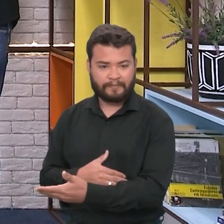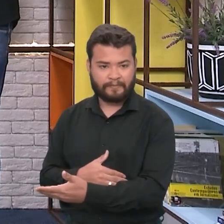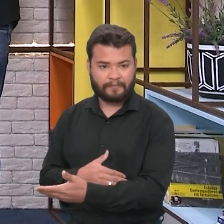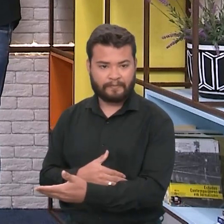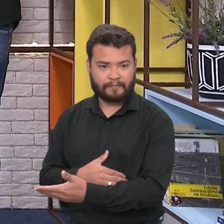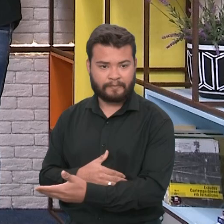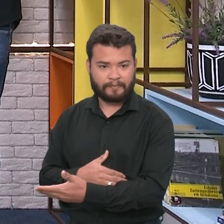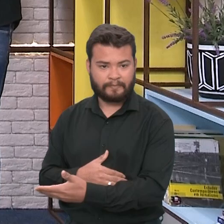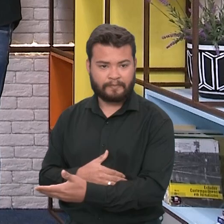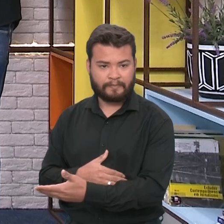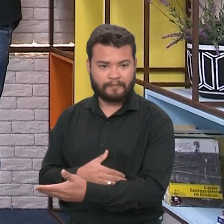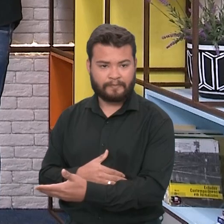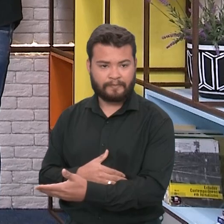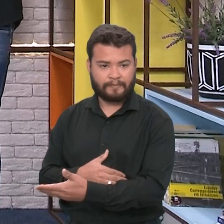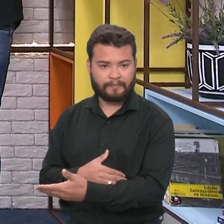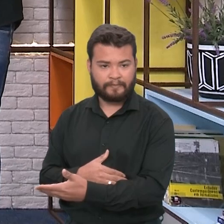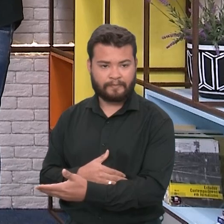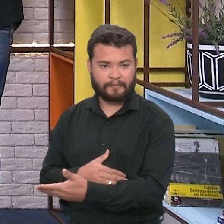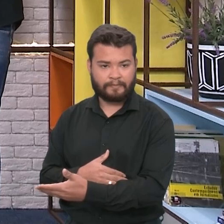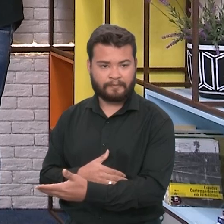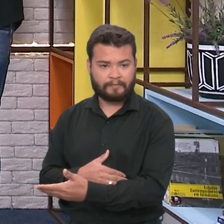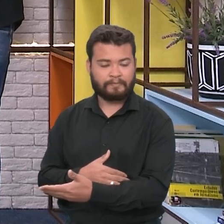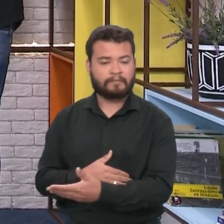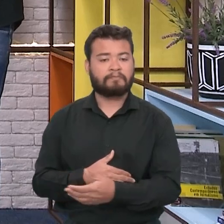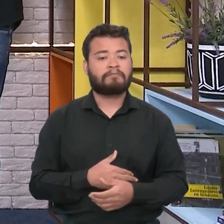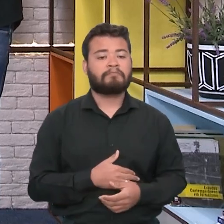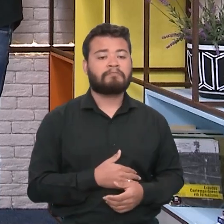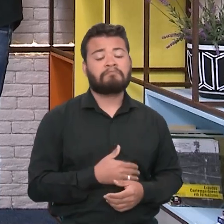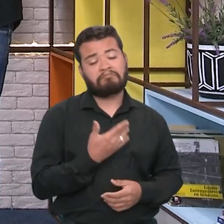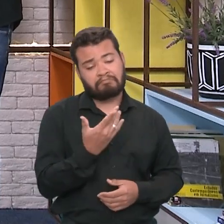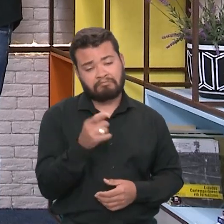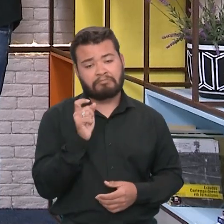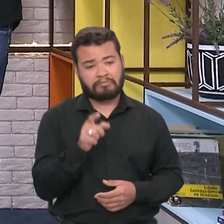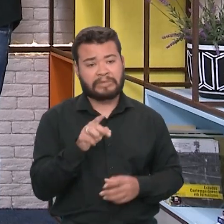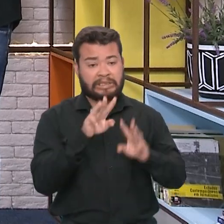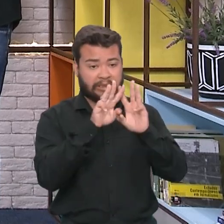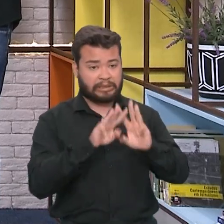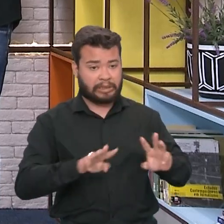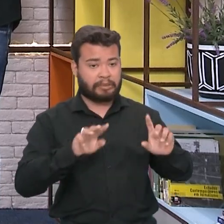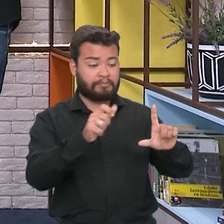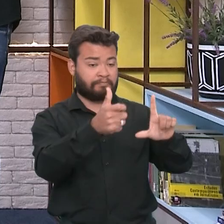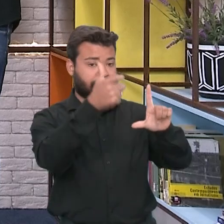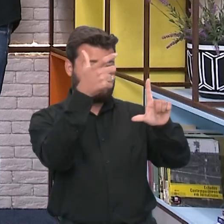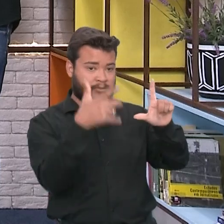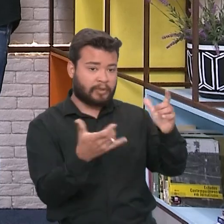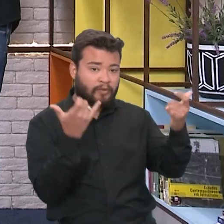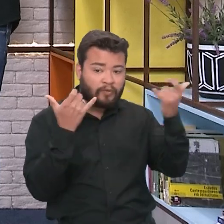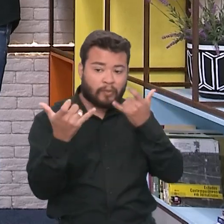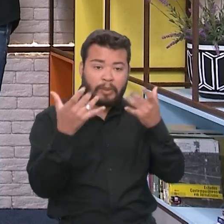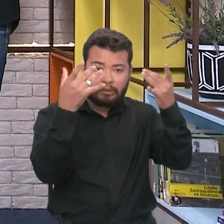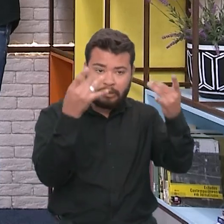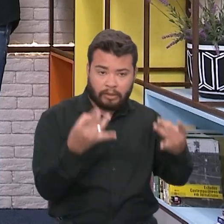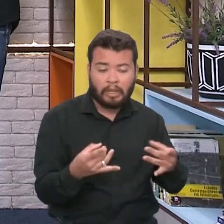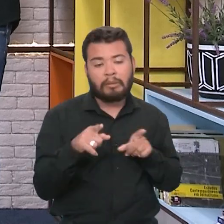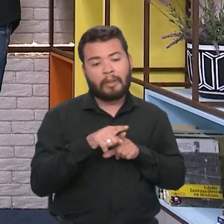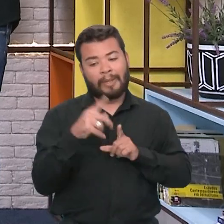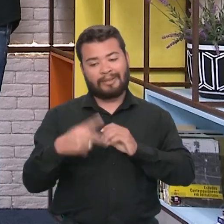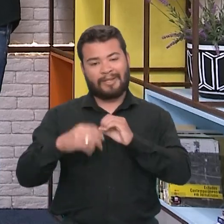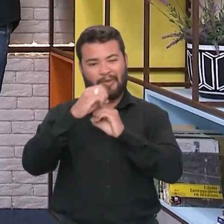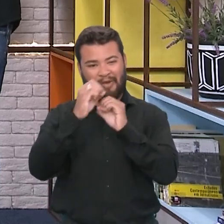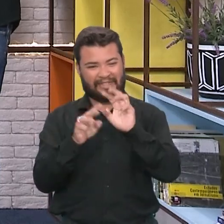pós-sociologia.fcs.ufg.br. É esse site que está aparecendo aí na sua tela, se você quiser fazer uma foto e também achá-lo lá no site da UFG,